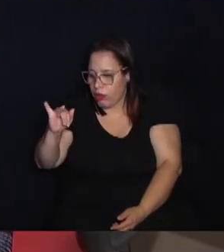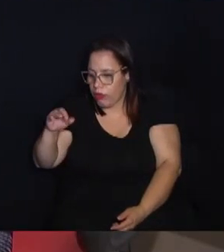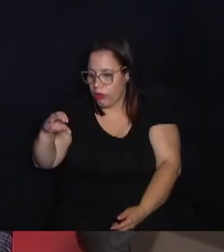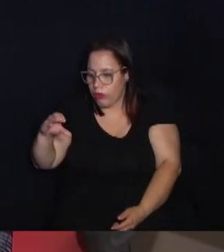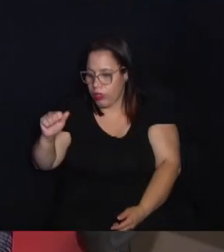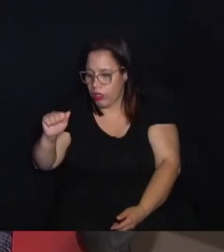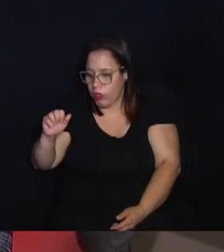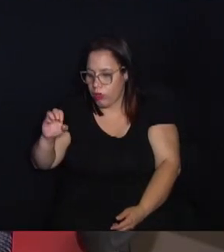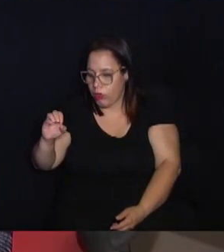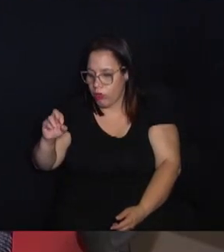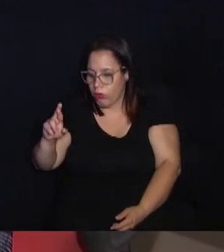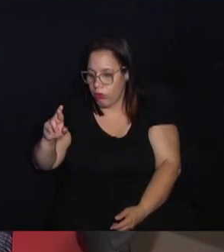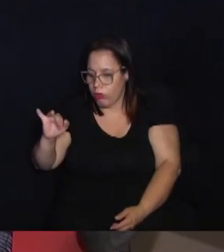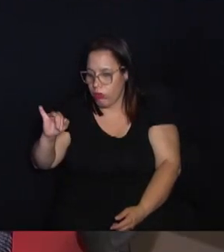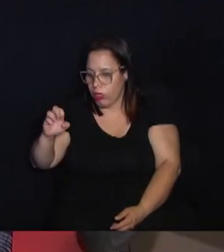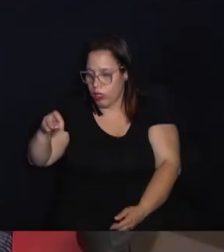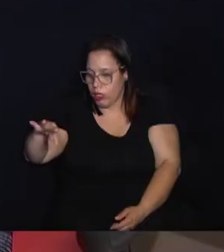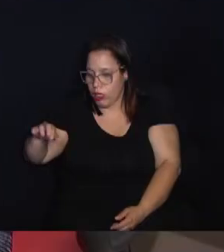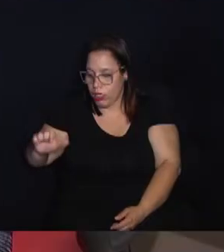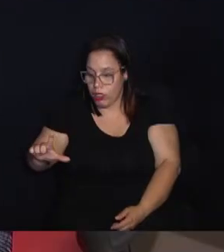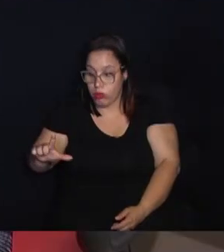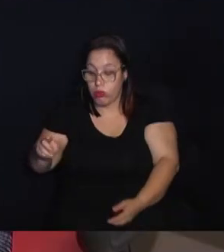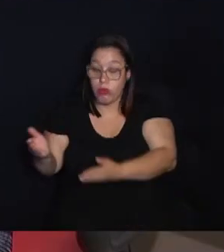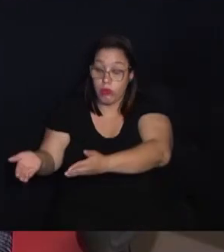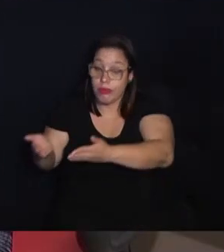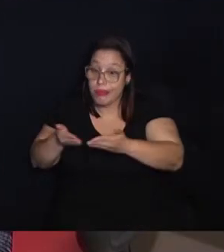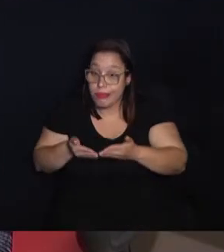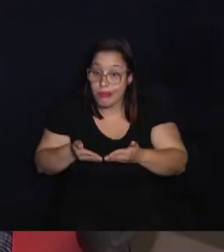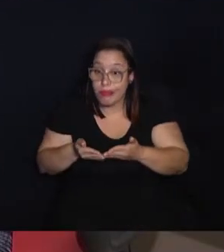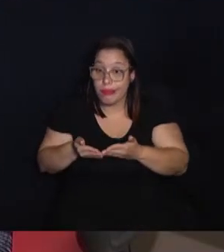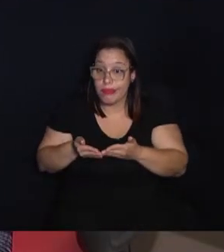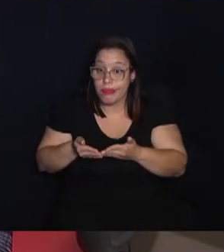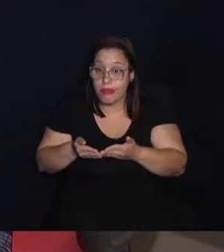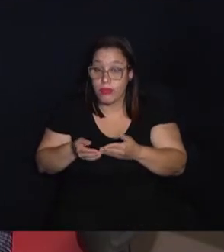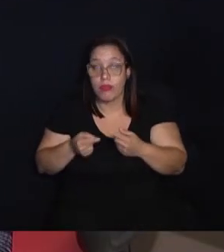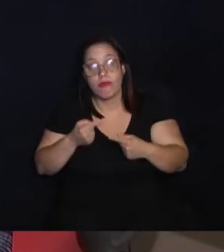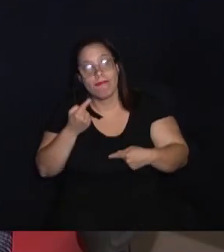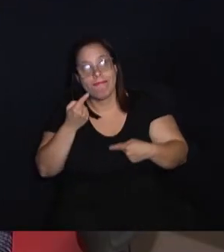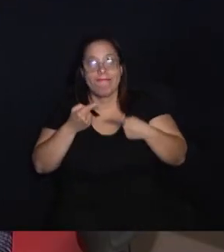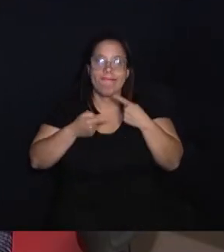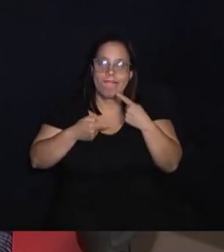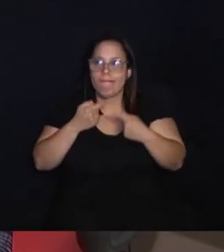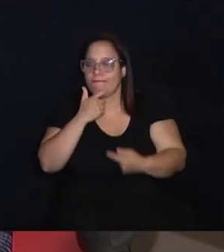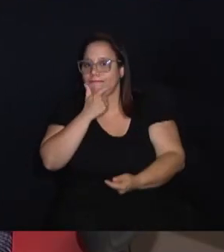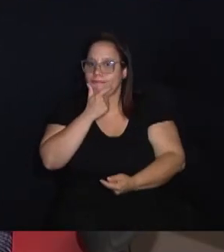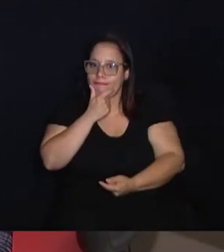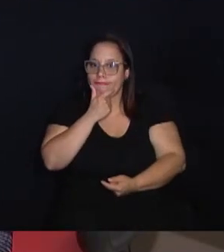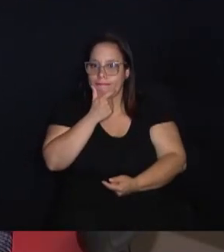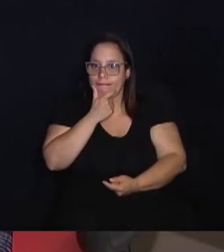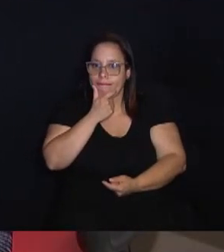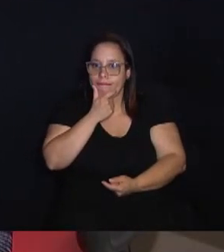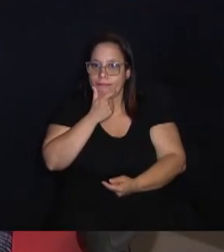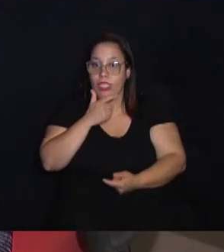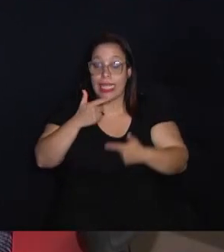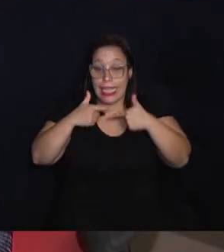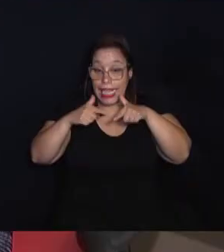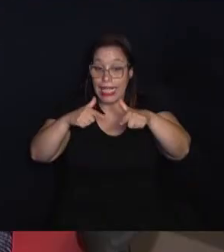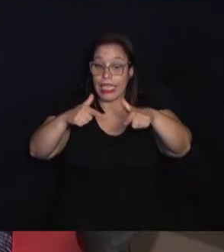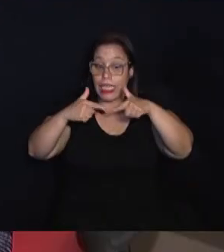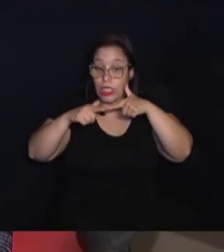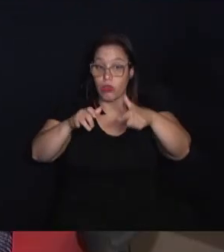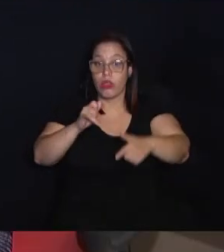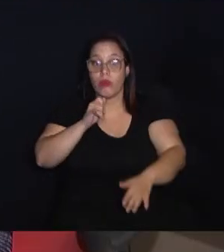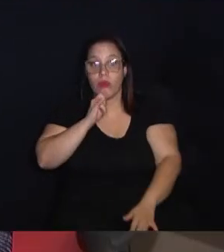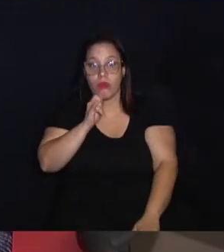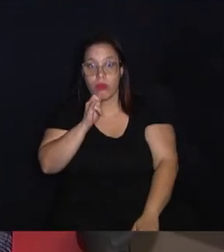Índico, mas que traz assim um conjunto de questões que são fundamentais, inclusive sobre a questão da língua, sobre a